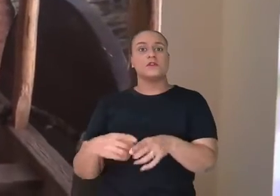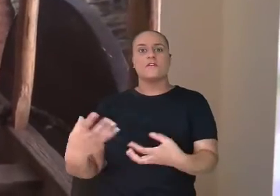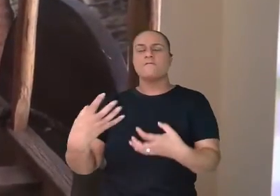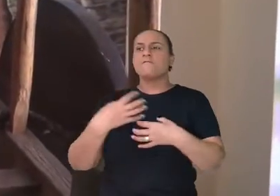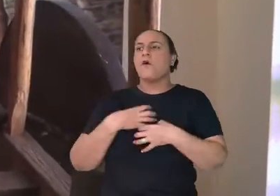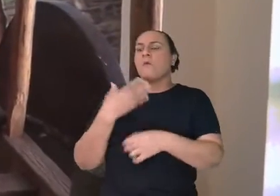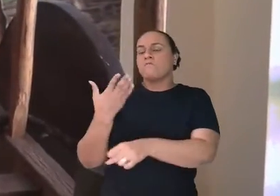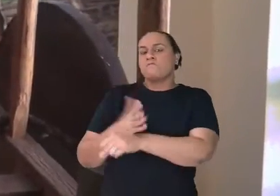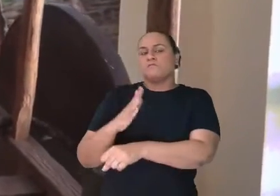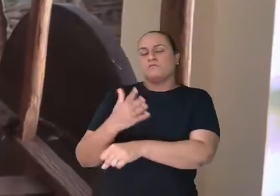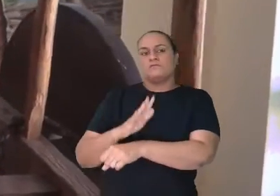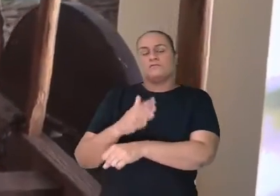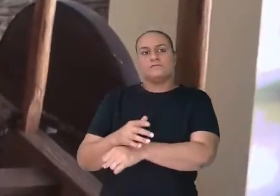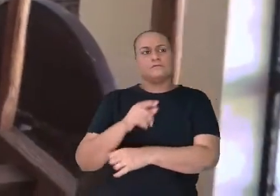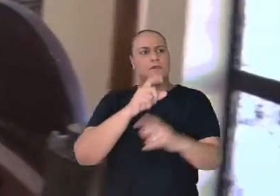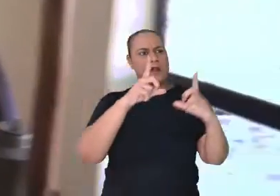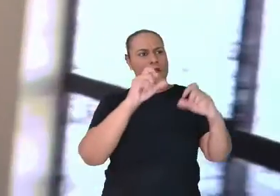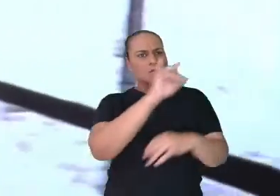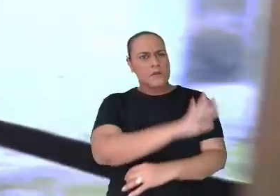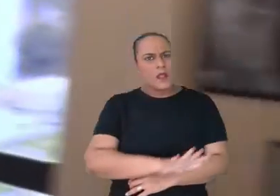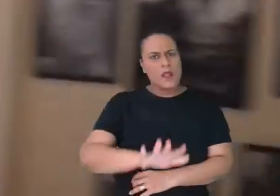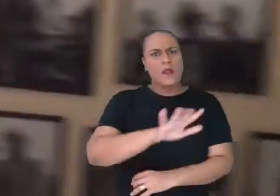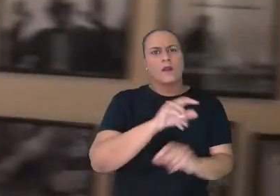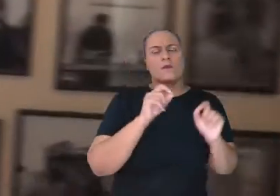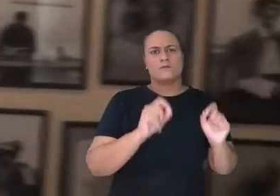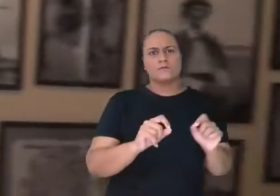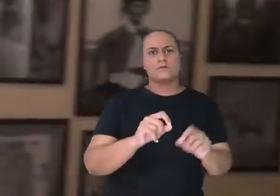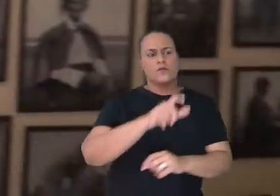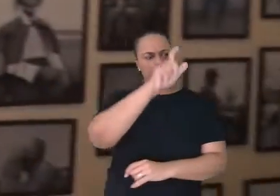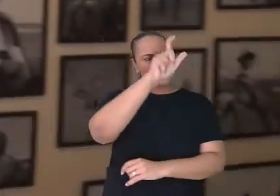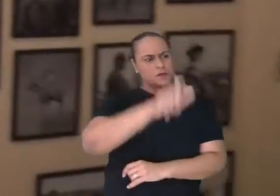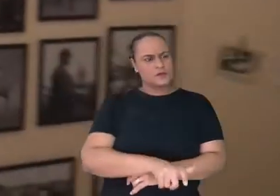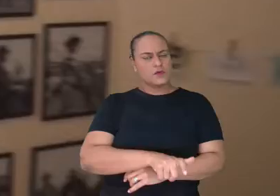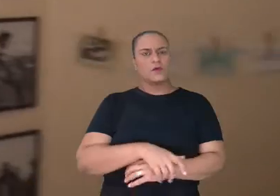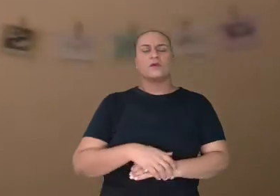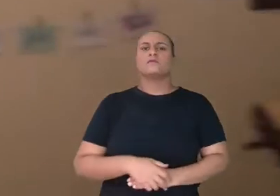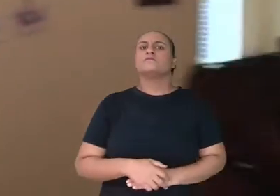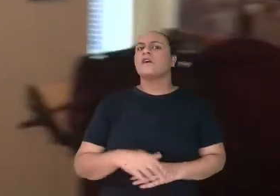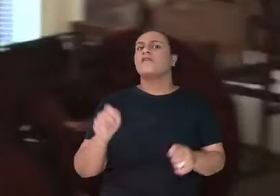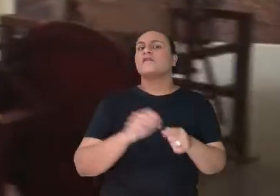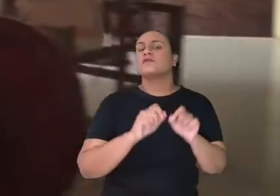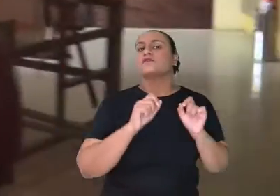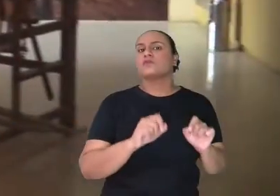fazer. Do outro lado a gente tem um sujeito que está fazendo